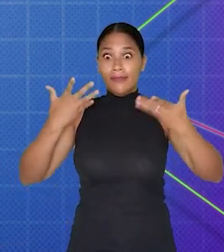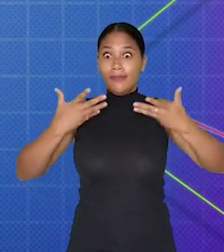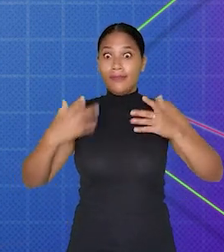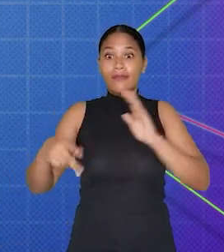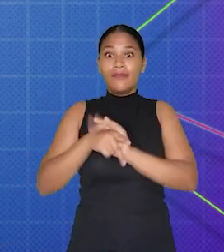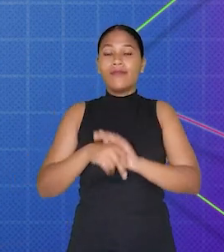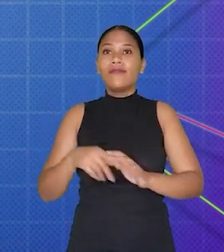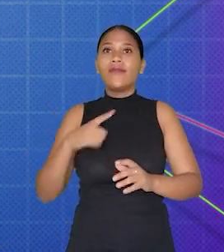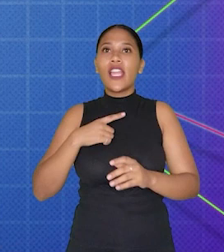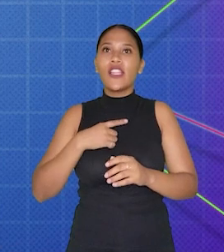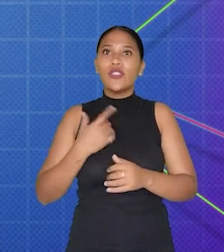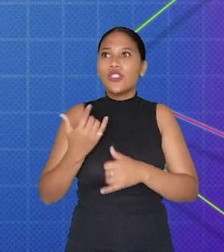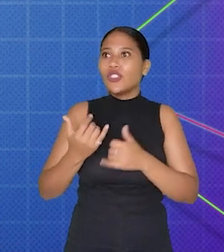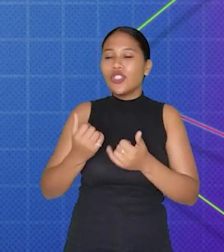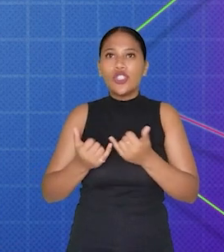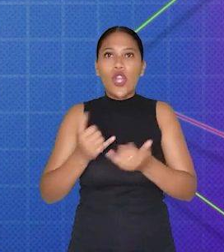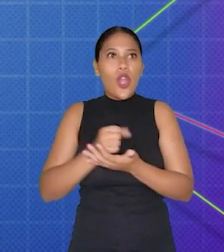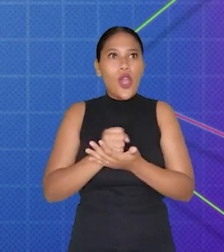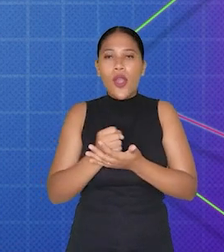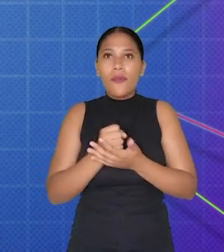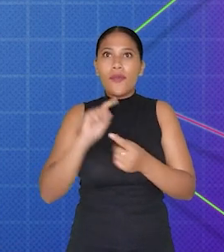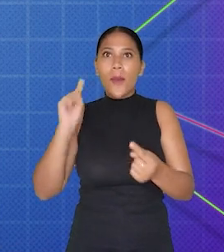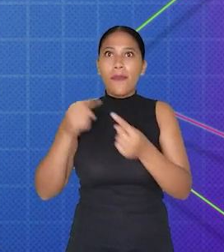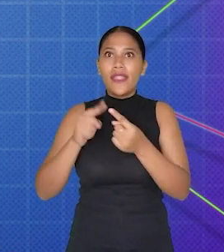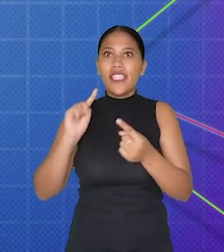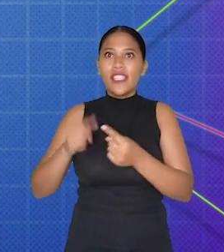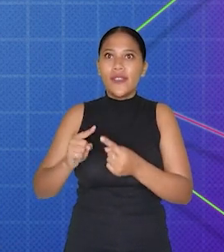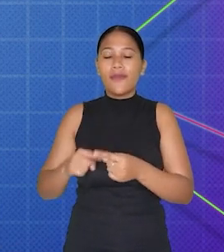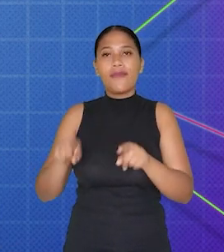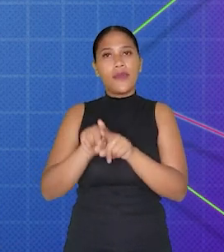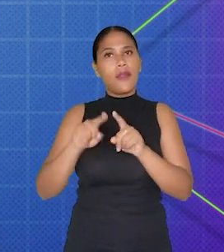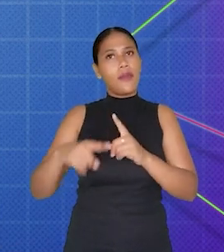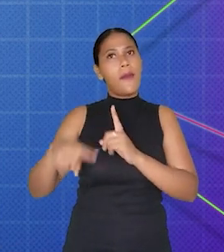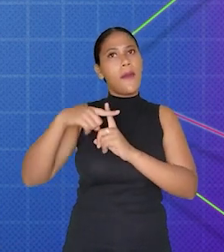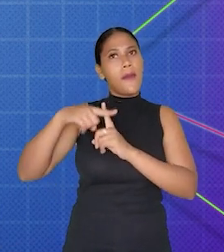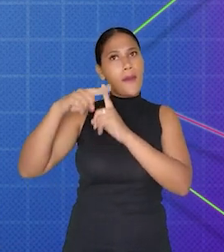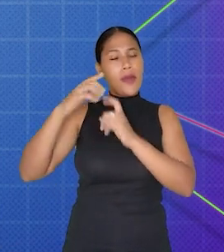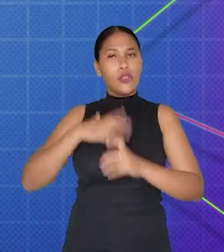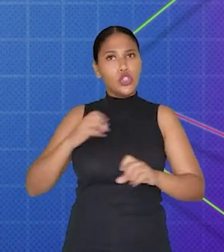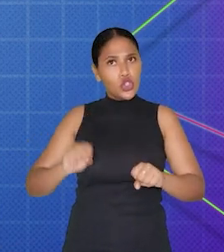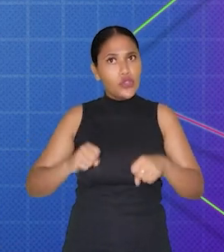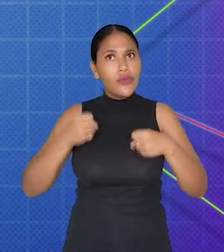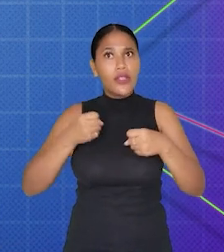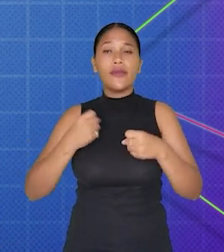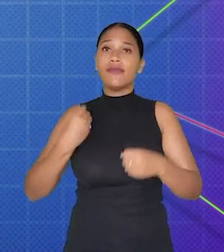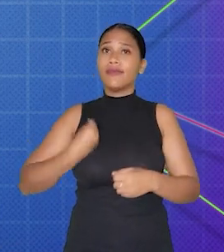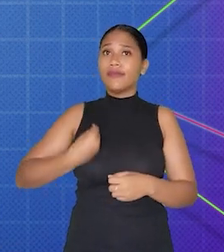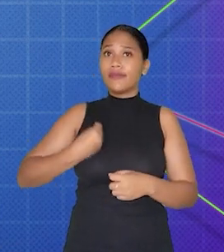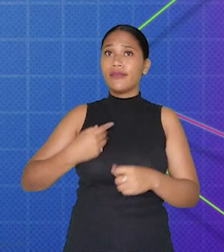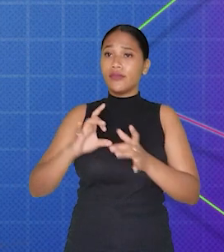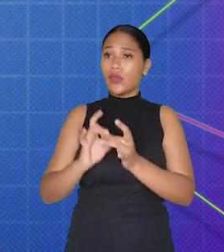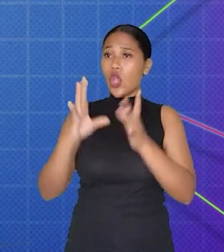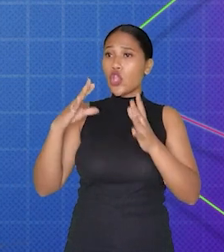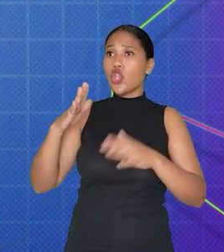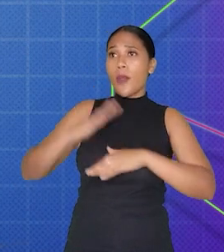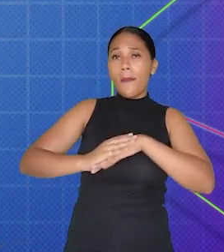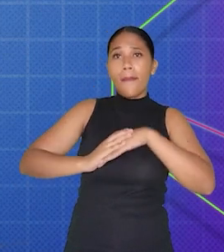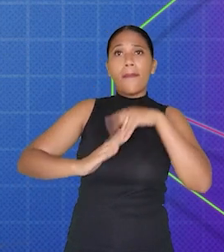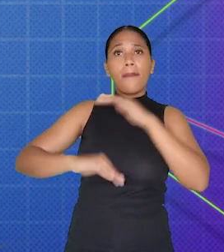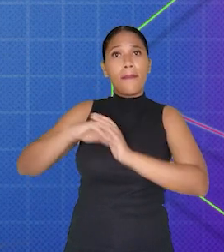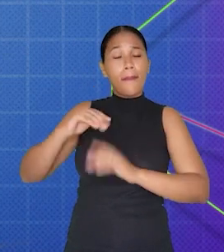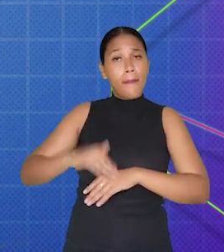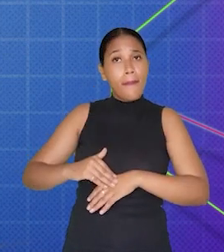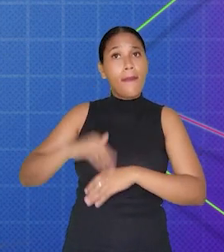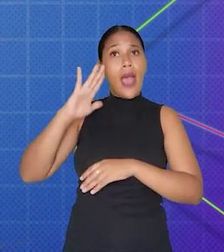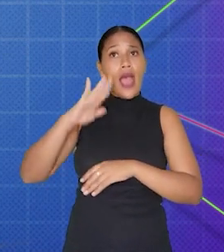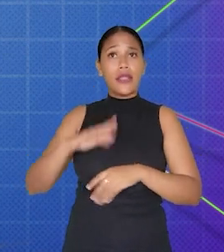vezes se sentem motivados ao jogar jogos para alcançar objetivos e a serem recompensados por seus esforços. Isso pode incluir desbloquear